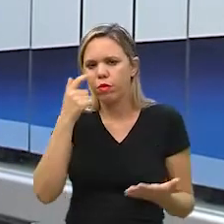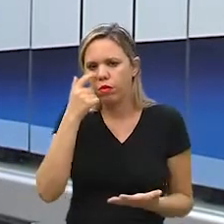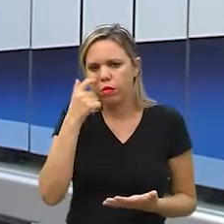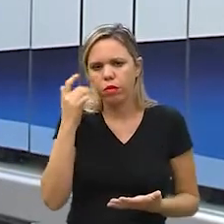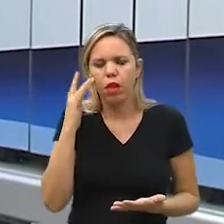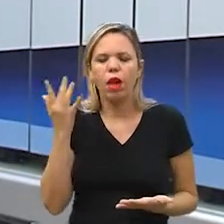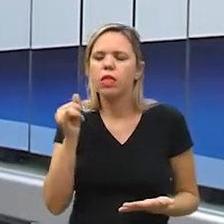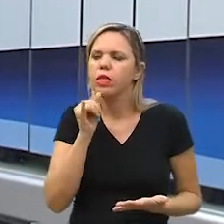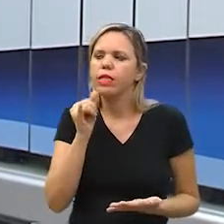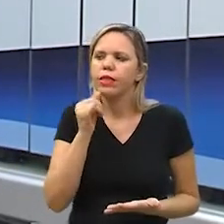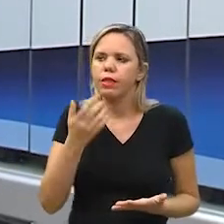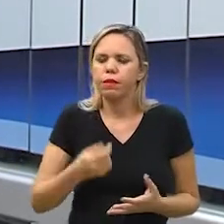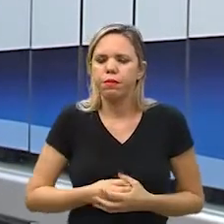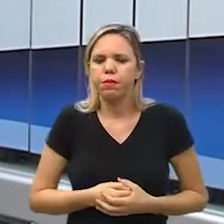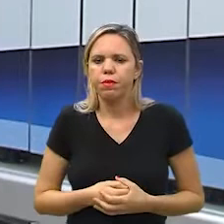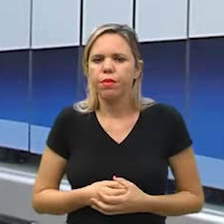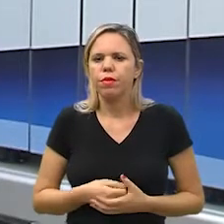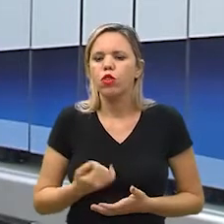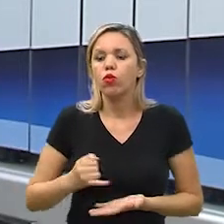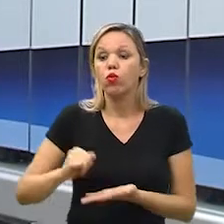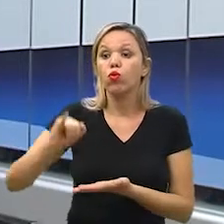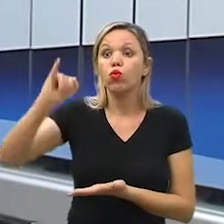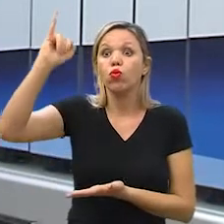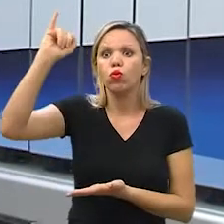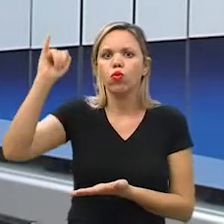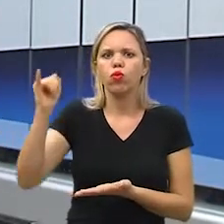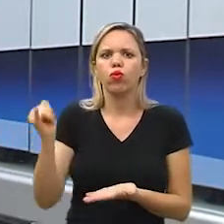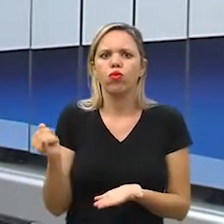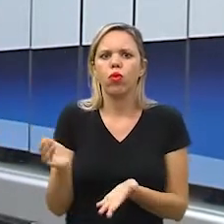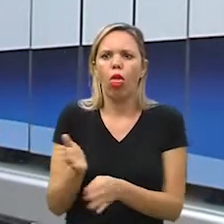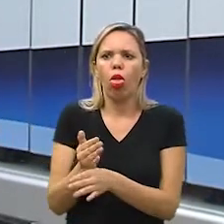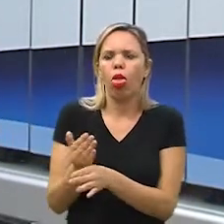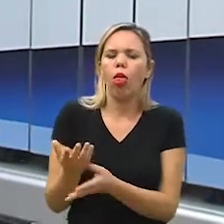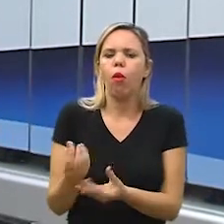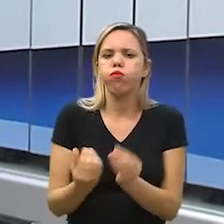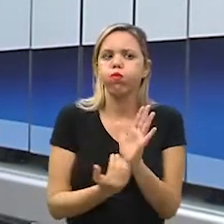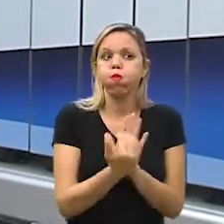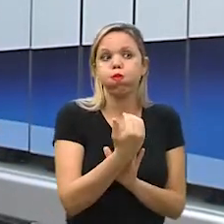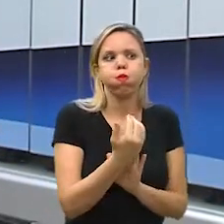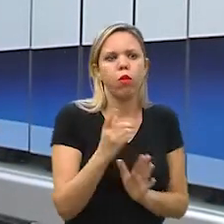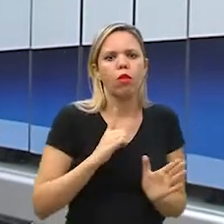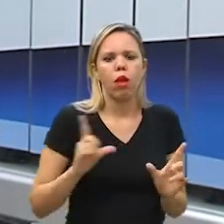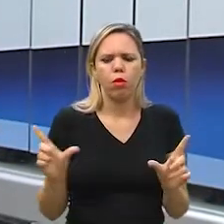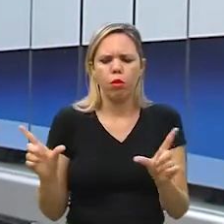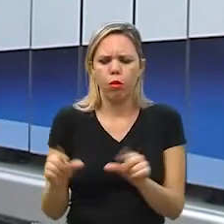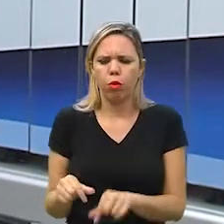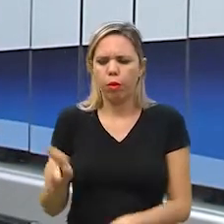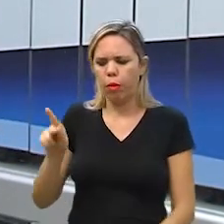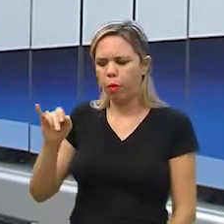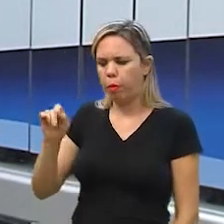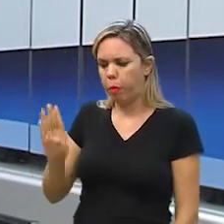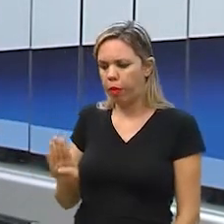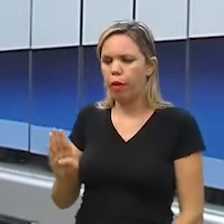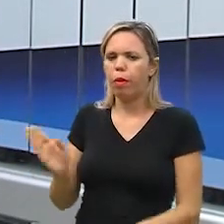então, se, por exemplo, a inflação começa a fugir do controle, a gente tem a queda do PIB,